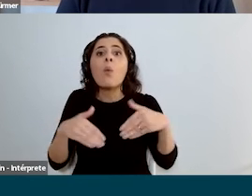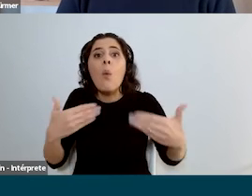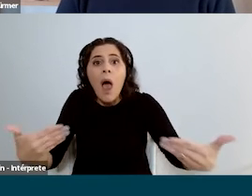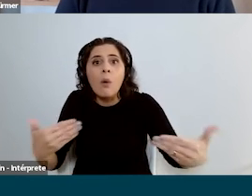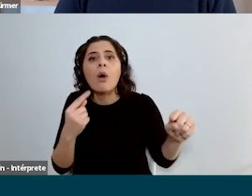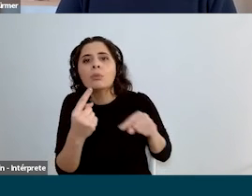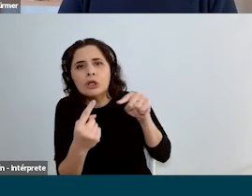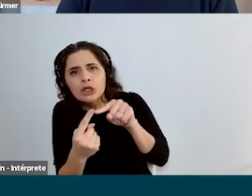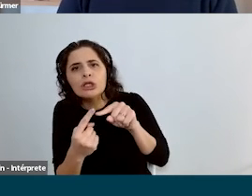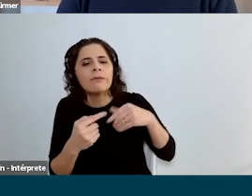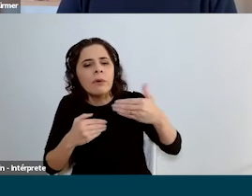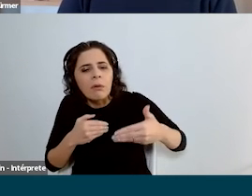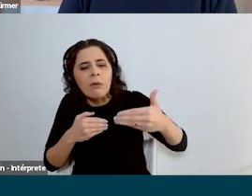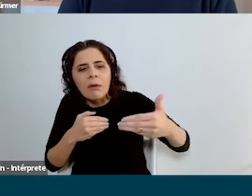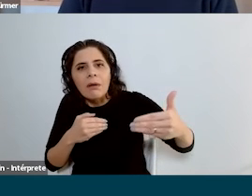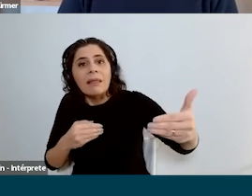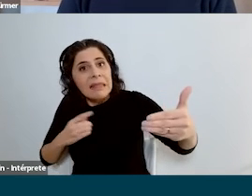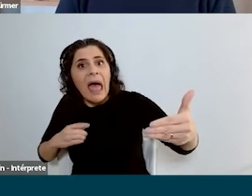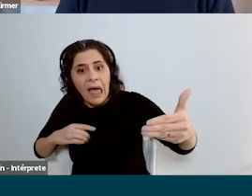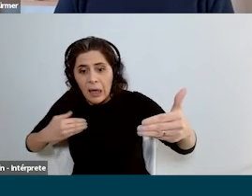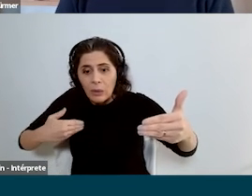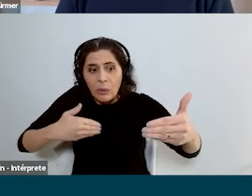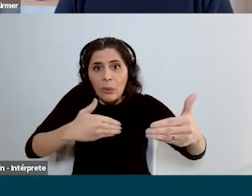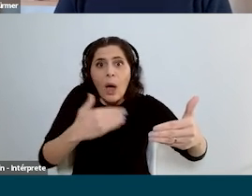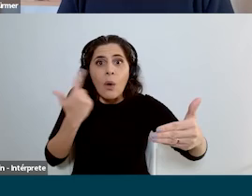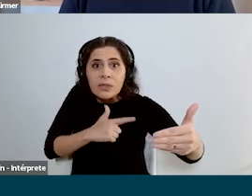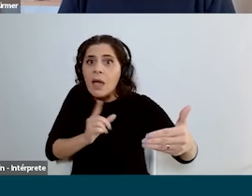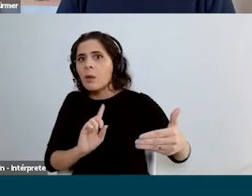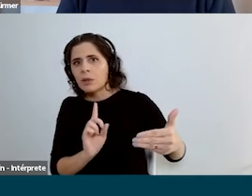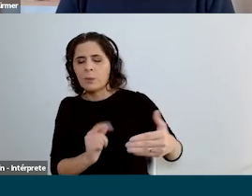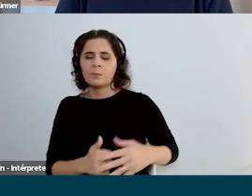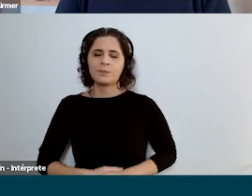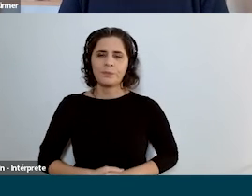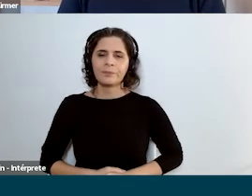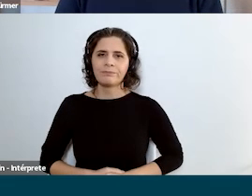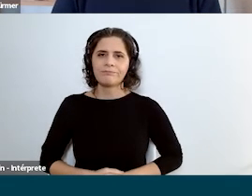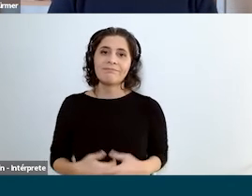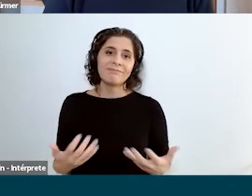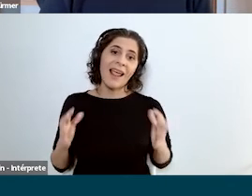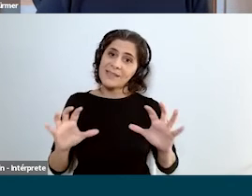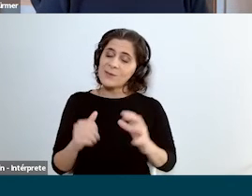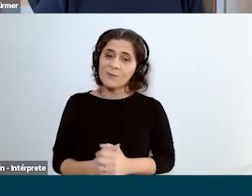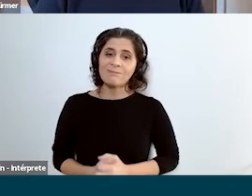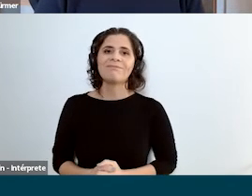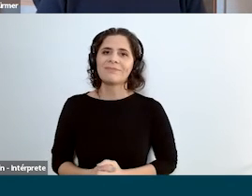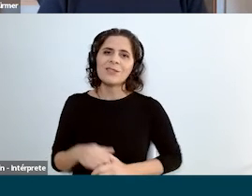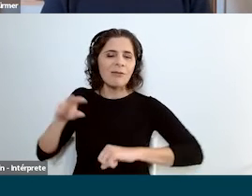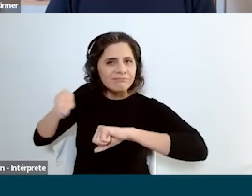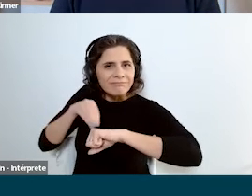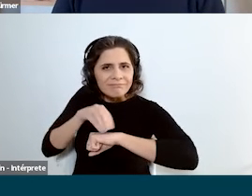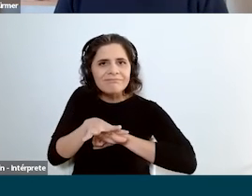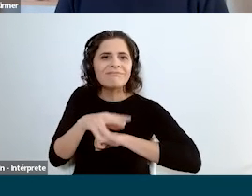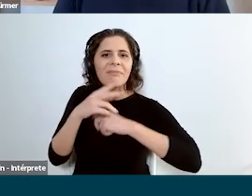para acompanhar e entender se a gente está seguindo e avançando na direção ao que importa. E é isso,